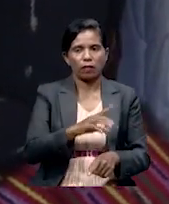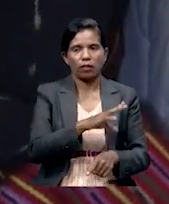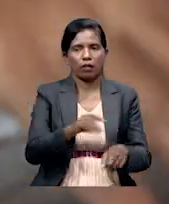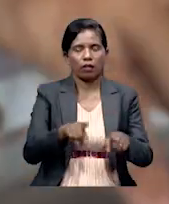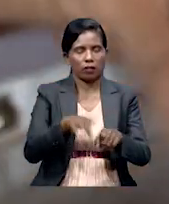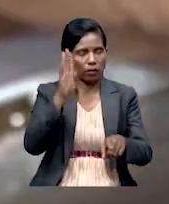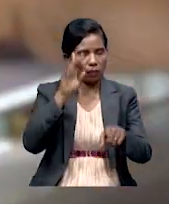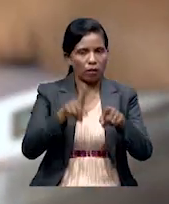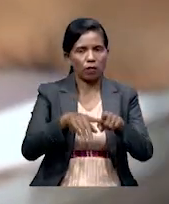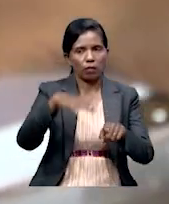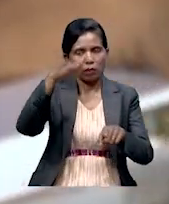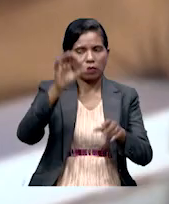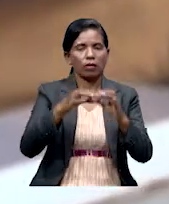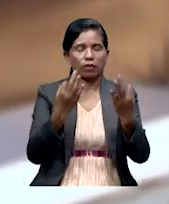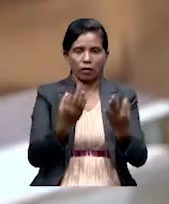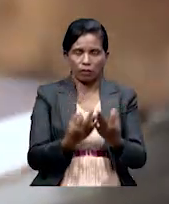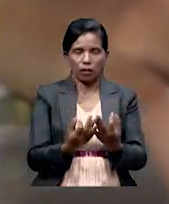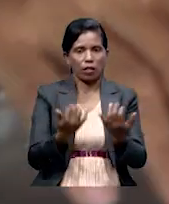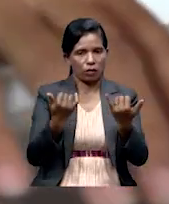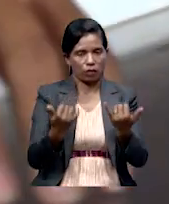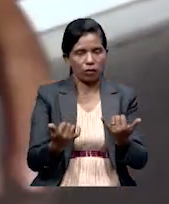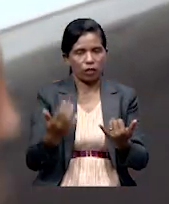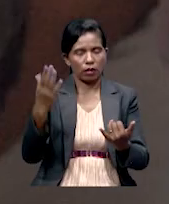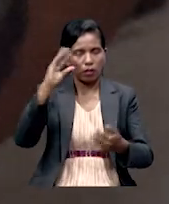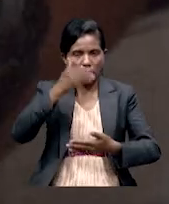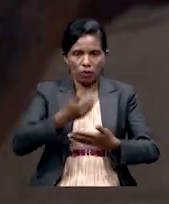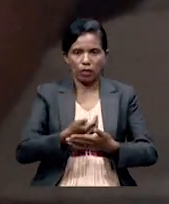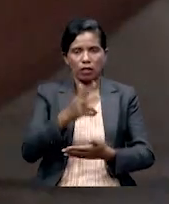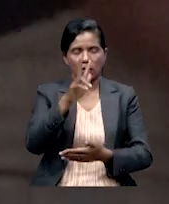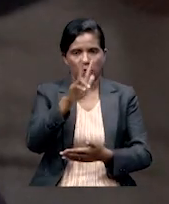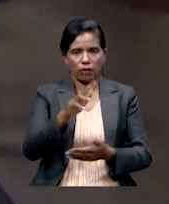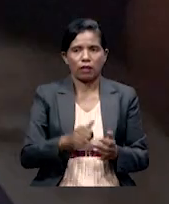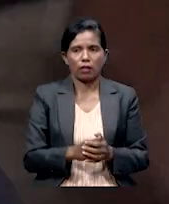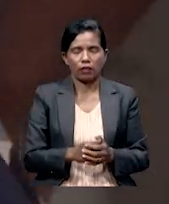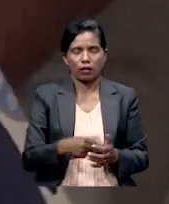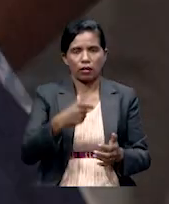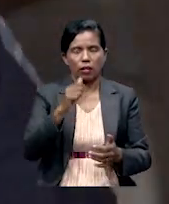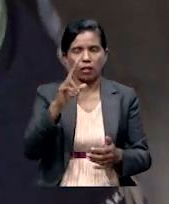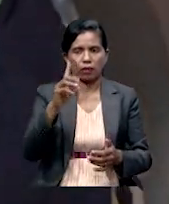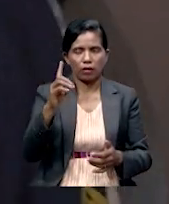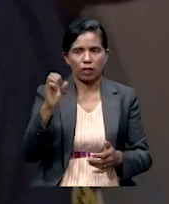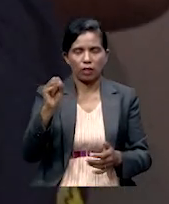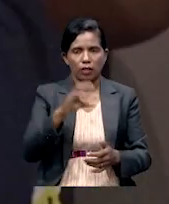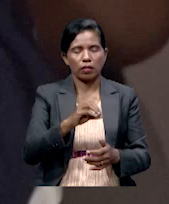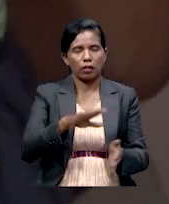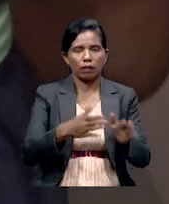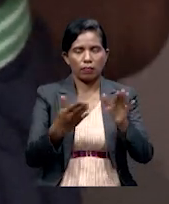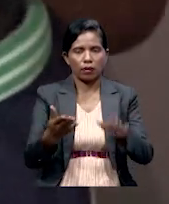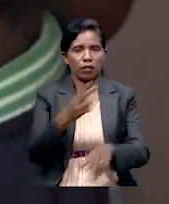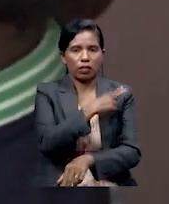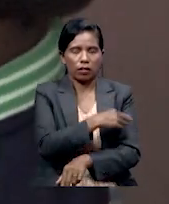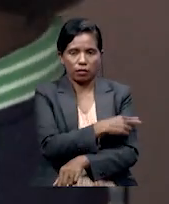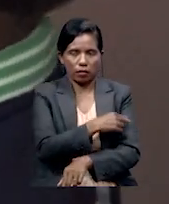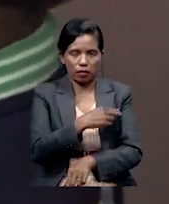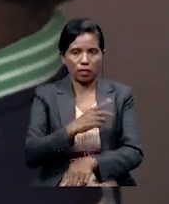mang bot ba familia refere oras ne dadang ia oang neng tolu. Mate biang Gaudêncio Filipe da Silva hakotu is ia Hospital